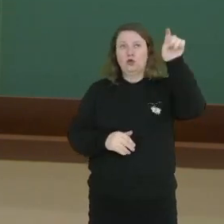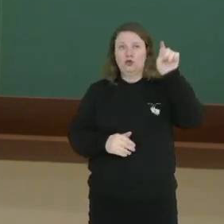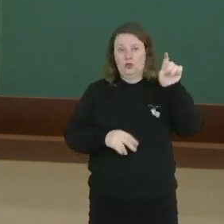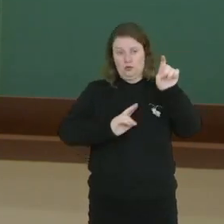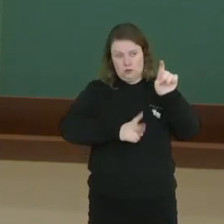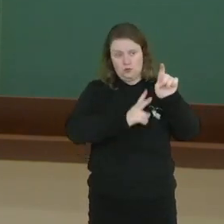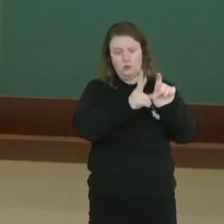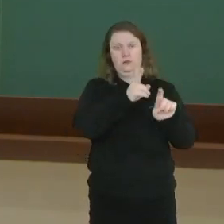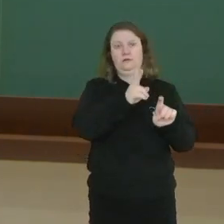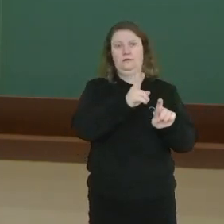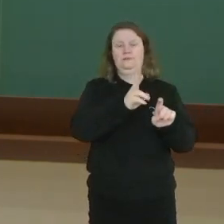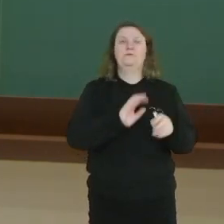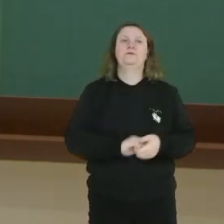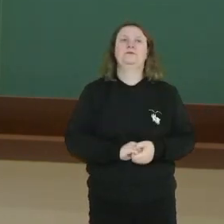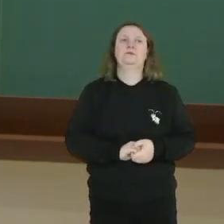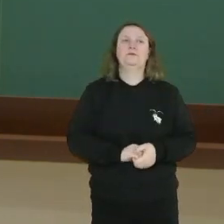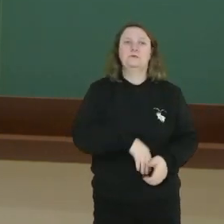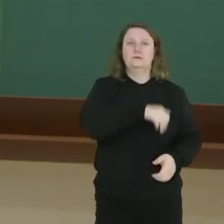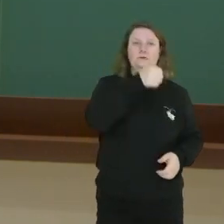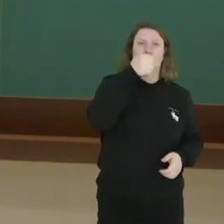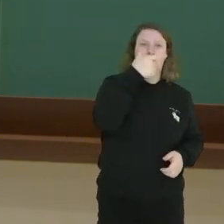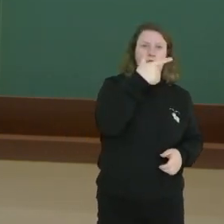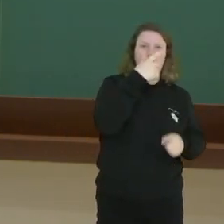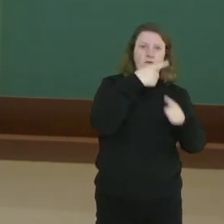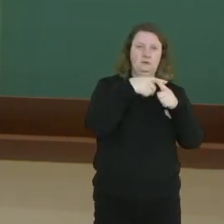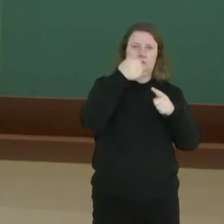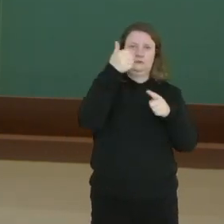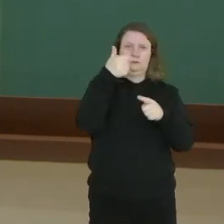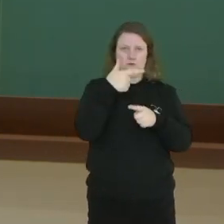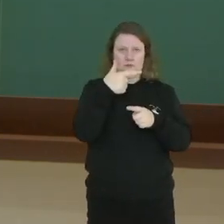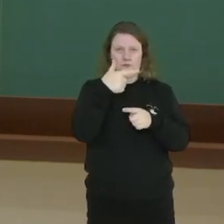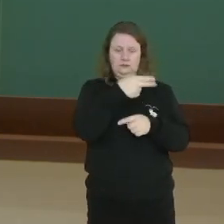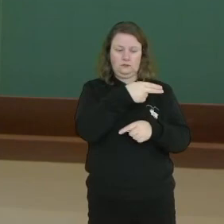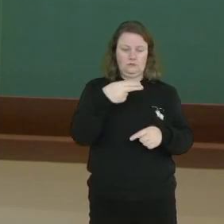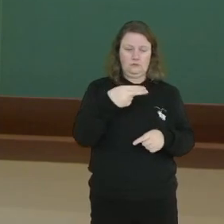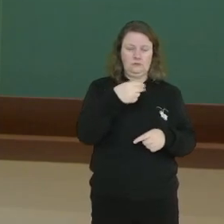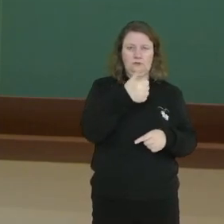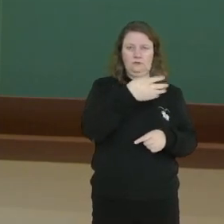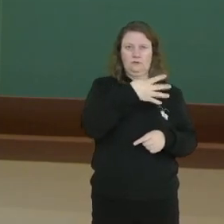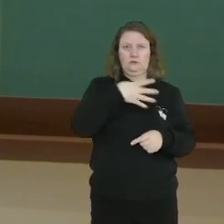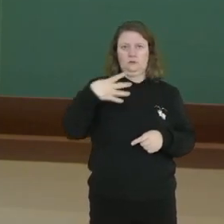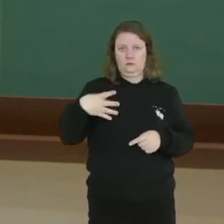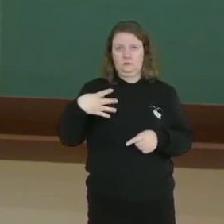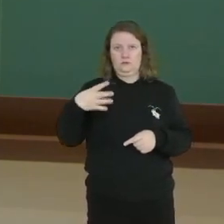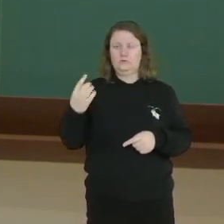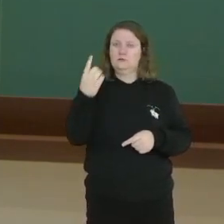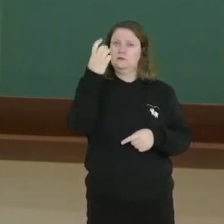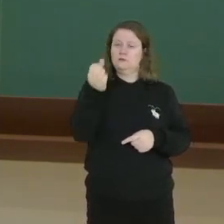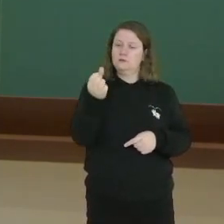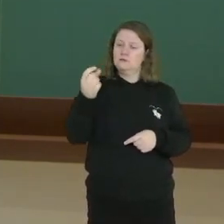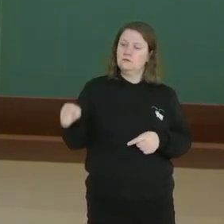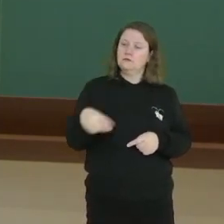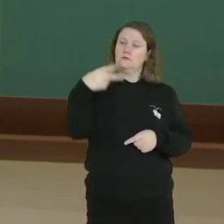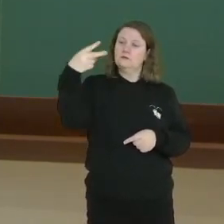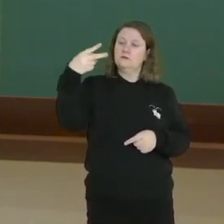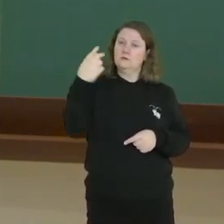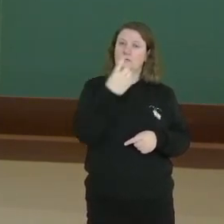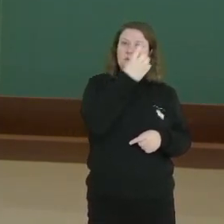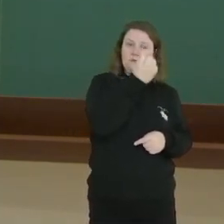12 vezes 12, 144. E 16 ao quadrado, 16 vezes